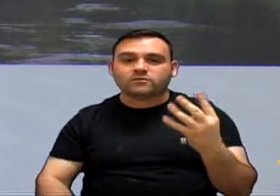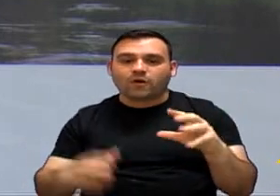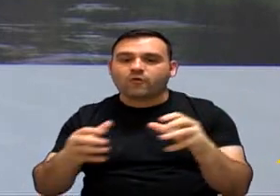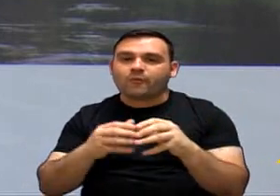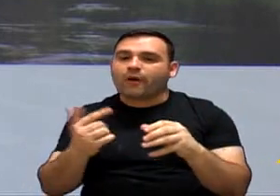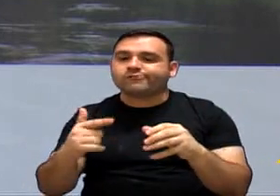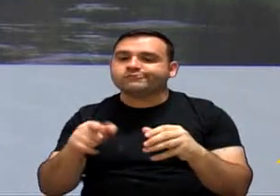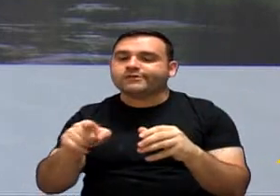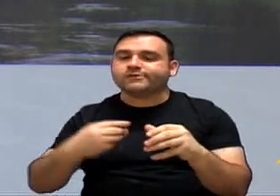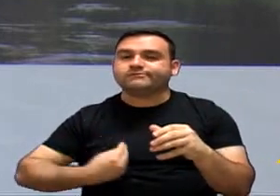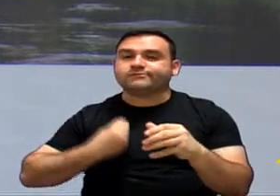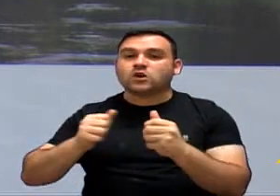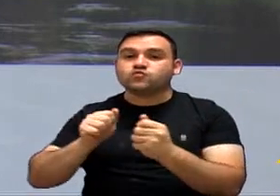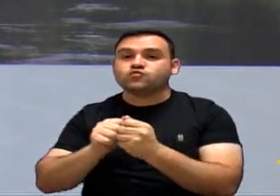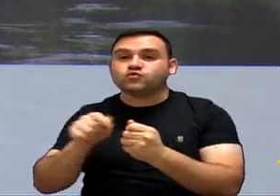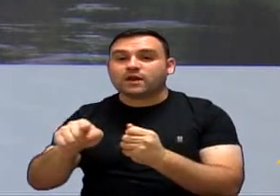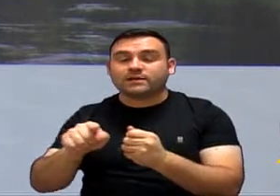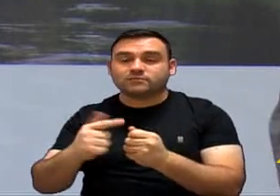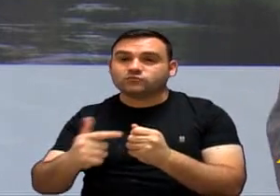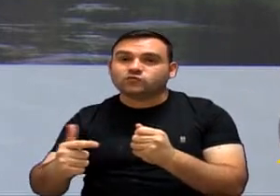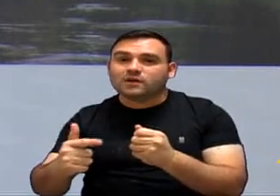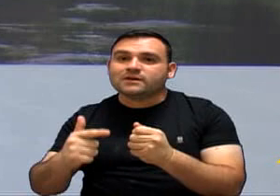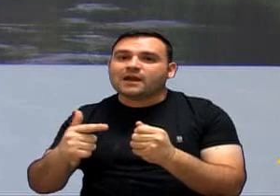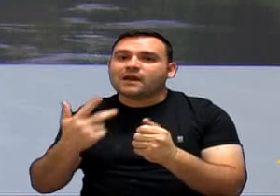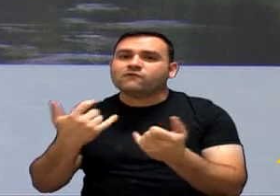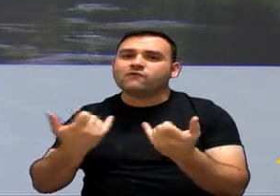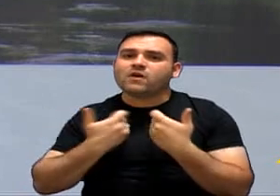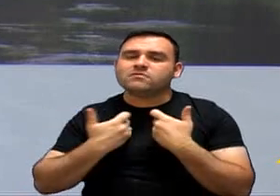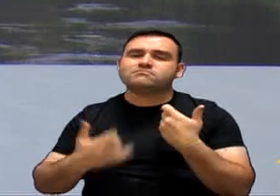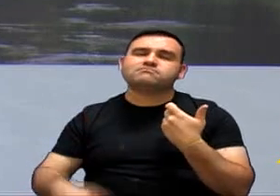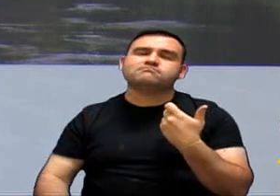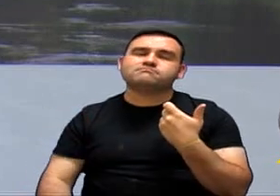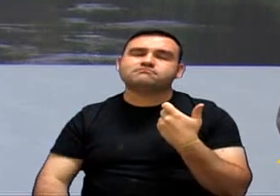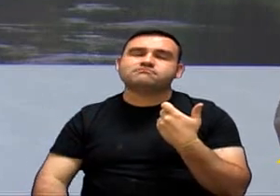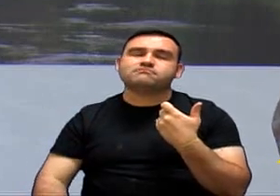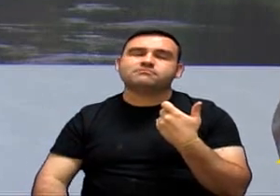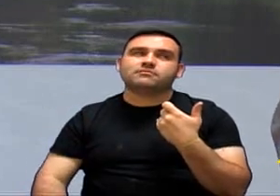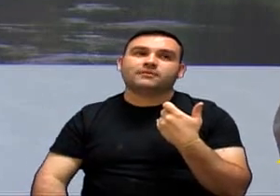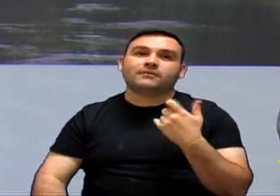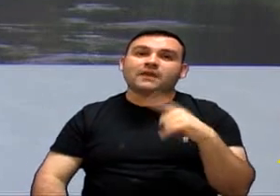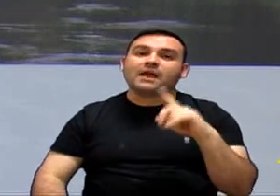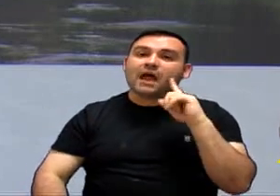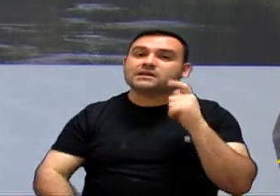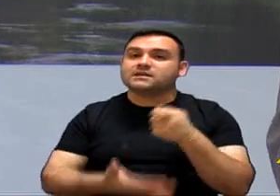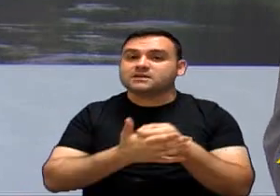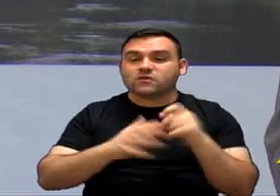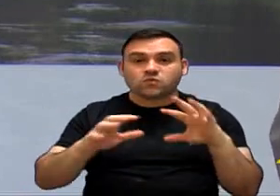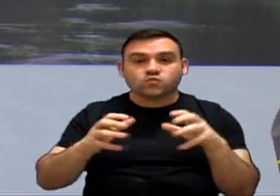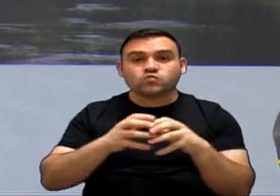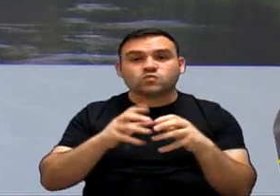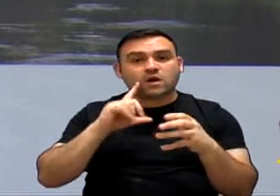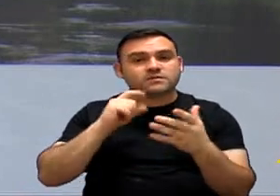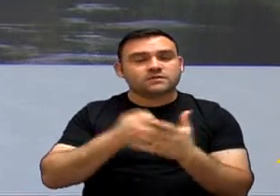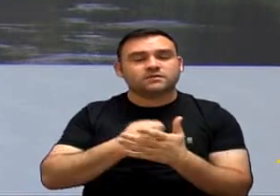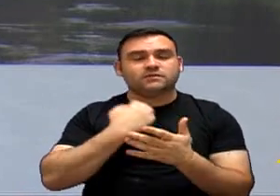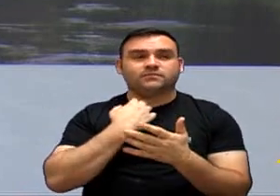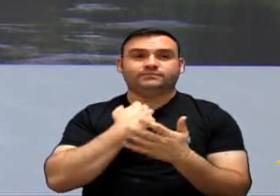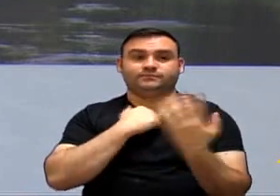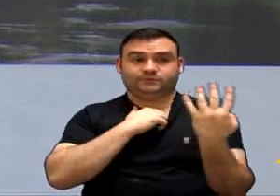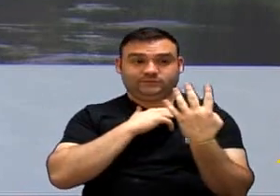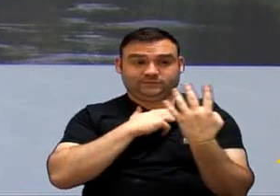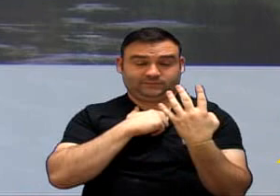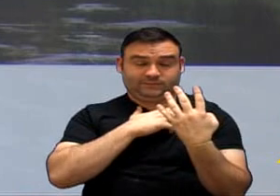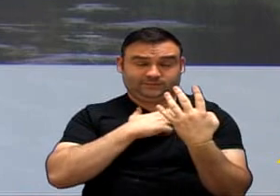não estar mais lá junto deles ele me falou que foi uma decisão em grupo onde